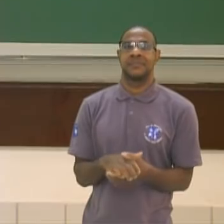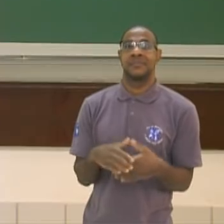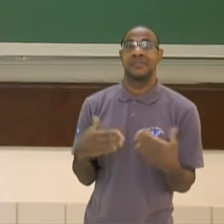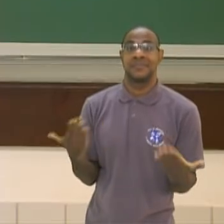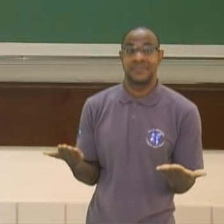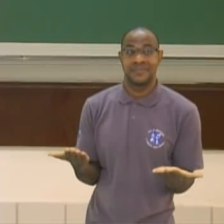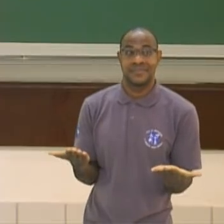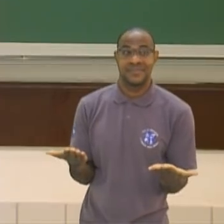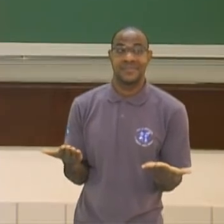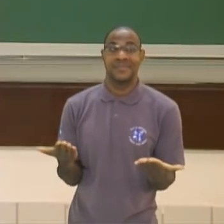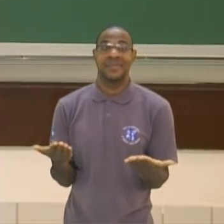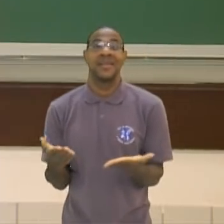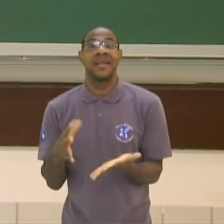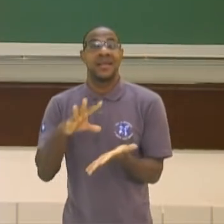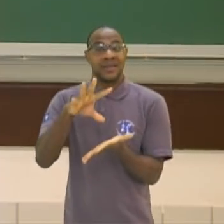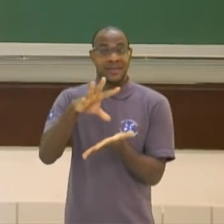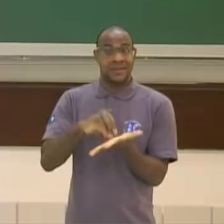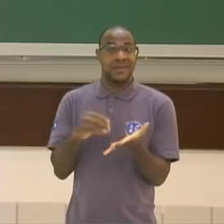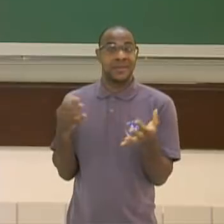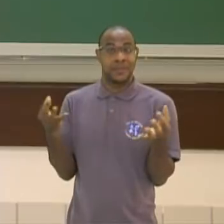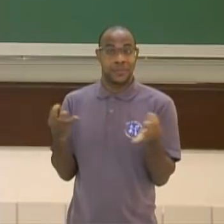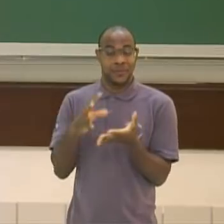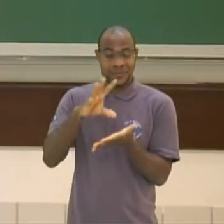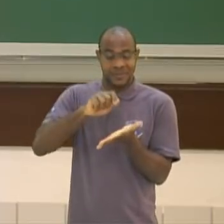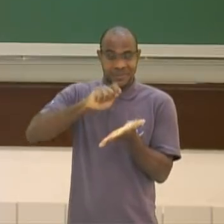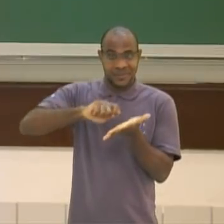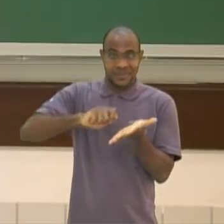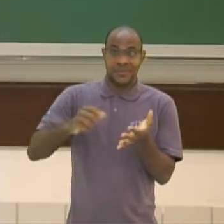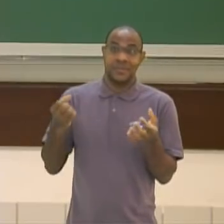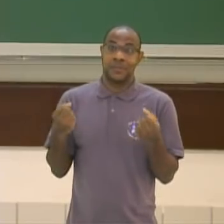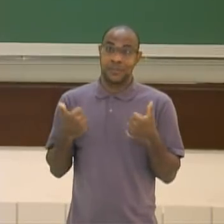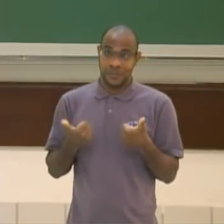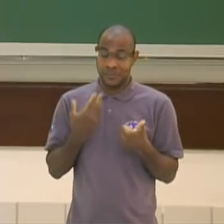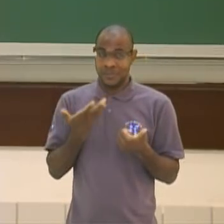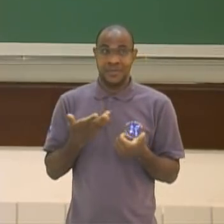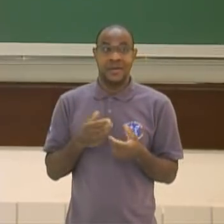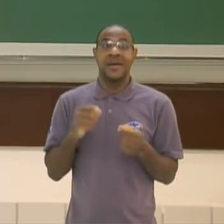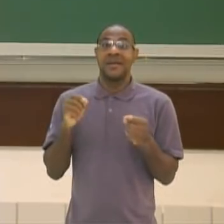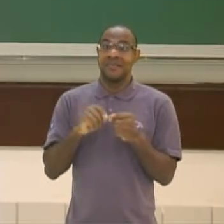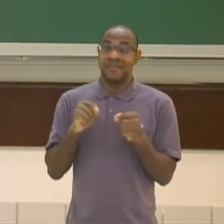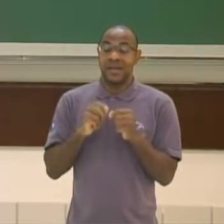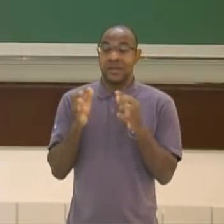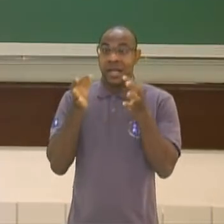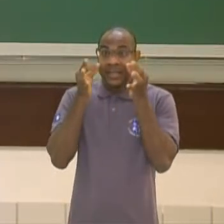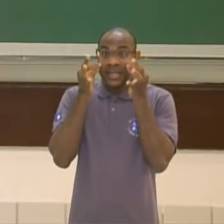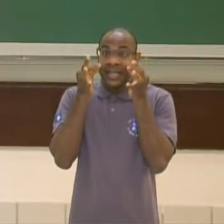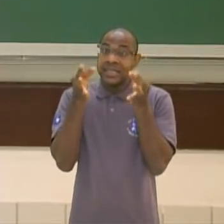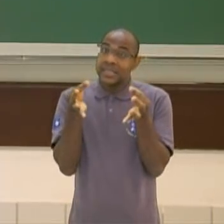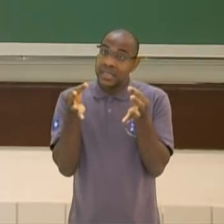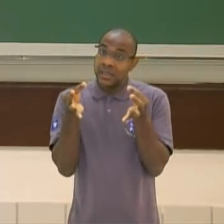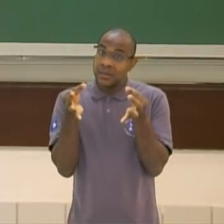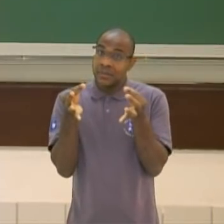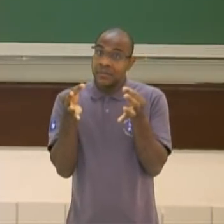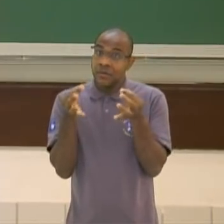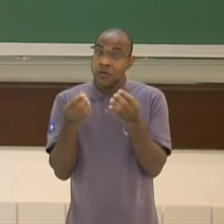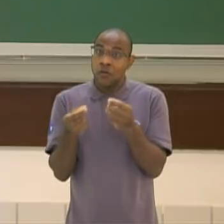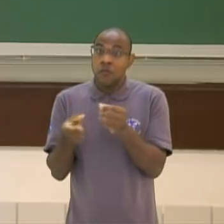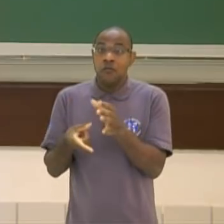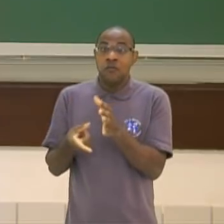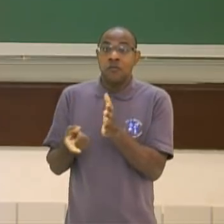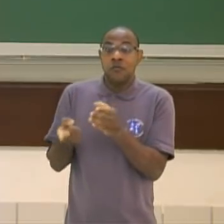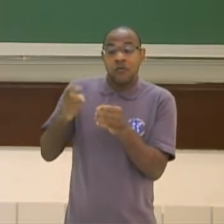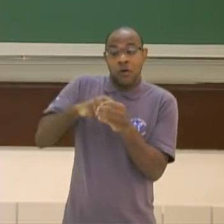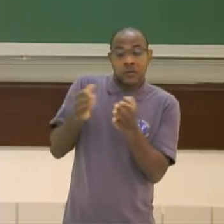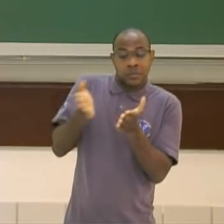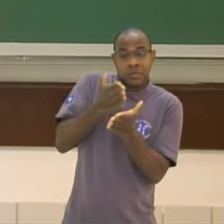Ótimo! Atividade copiada, super caprichada. Então lembre-se, faça com atenção, volte os seus materiais para